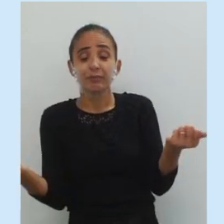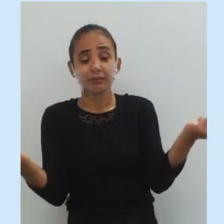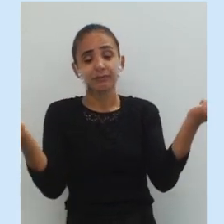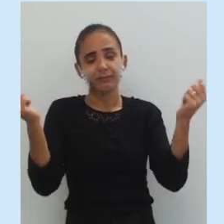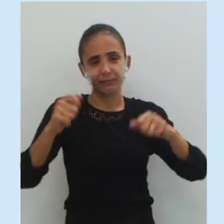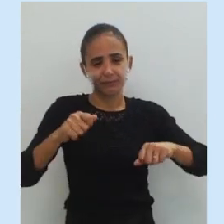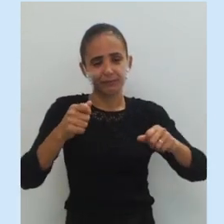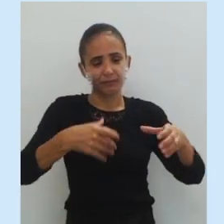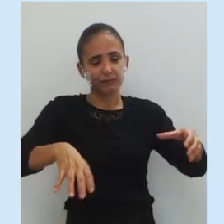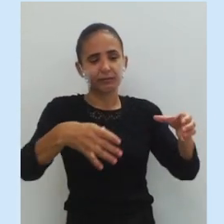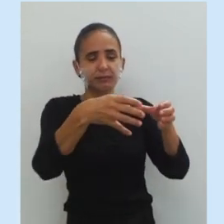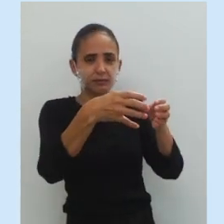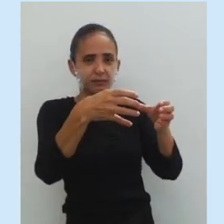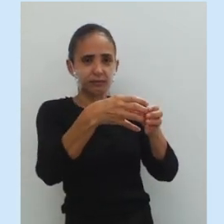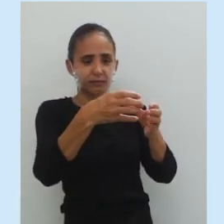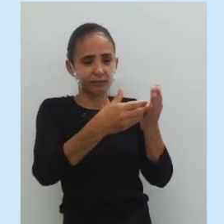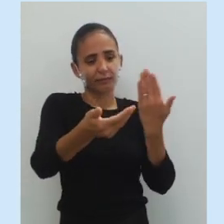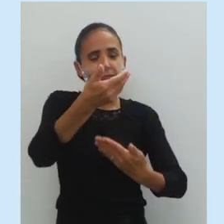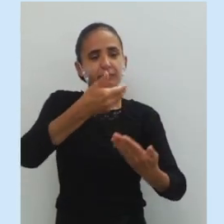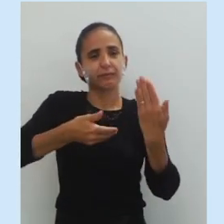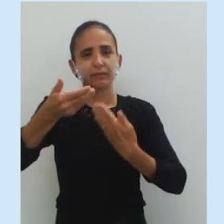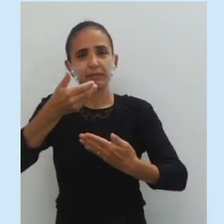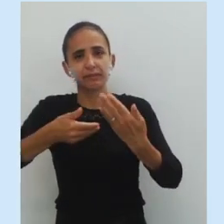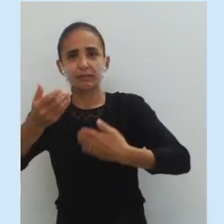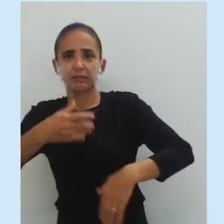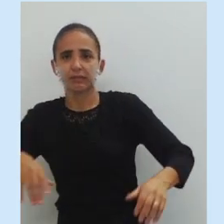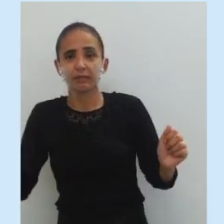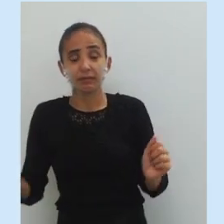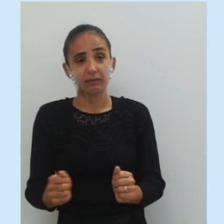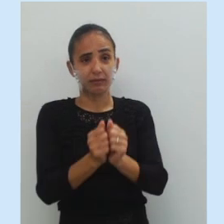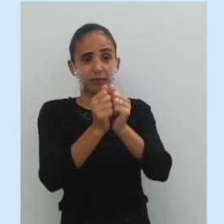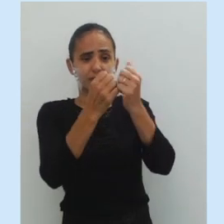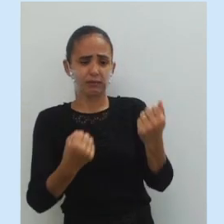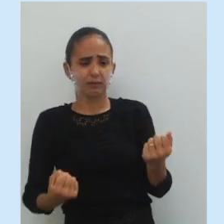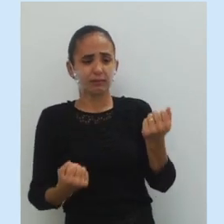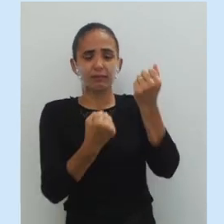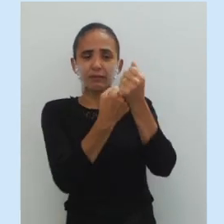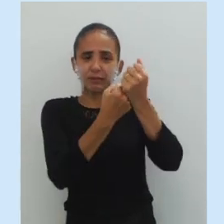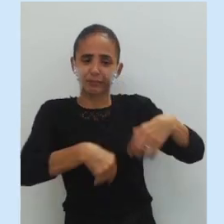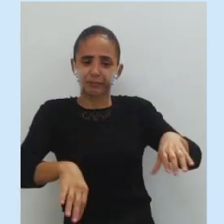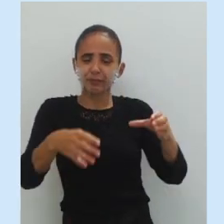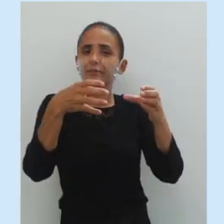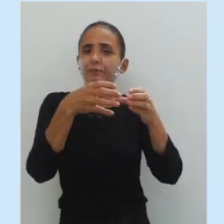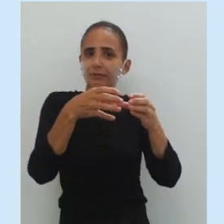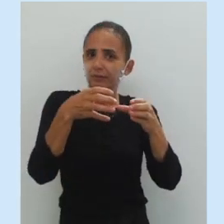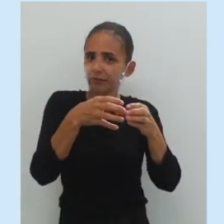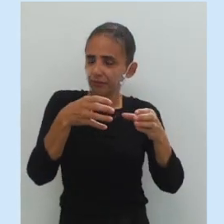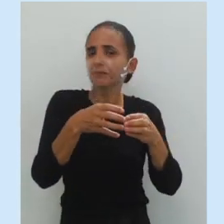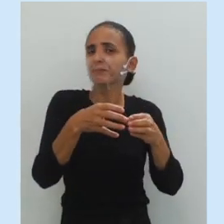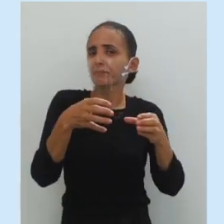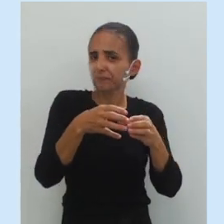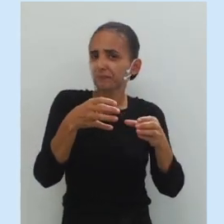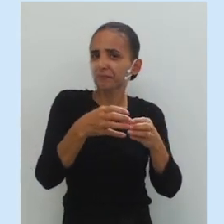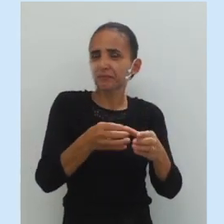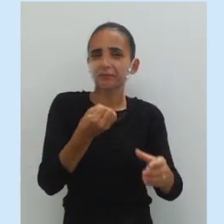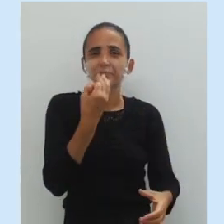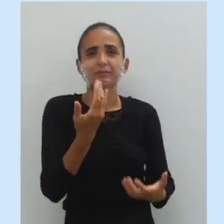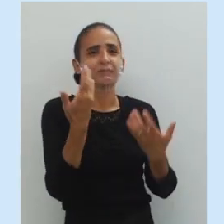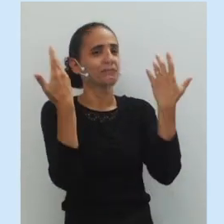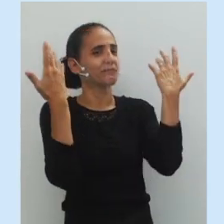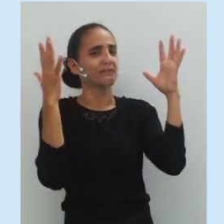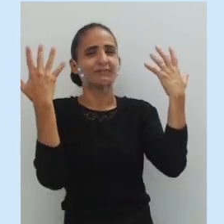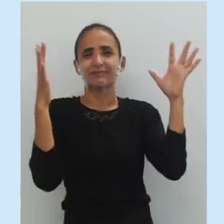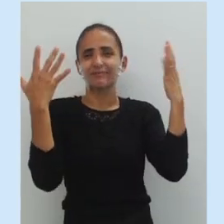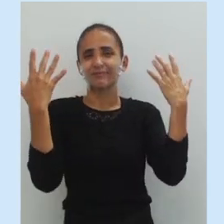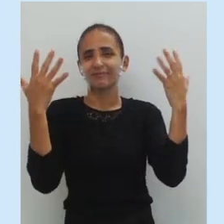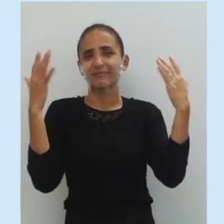coletiva social, porque ele enfatizou a contribuição de equipes e grupos. Um grande